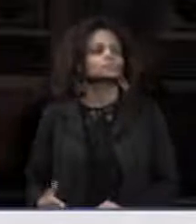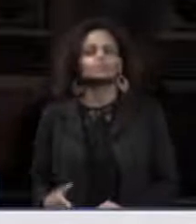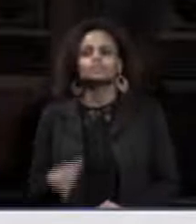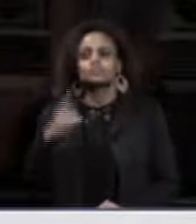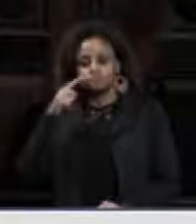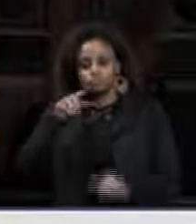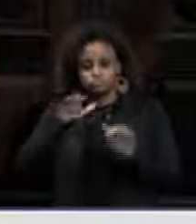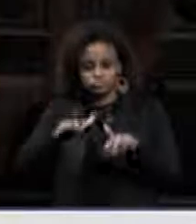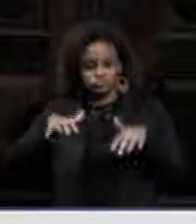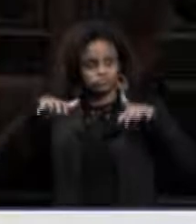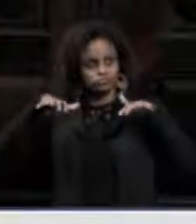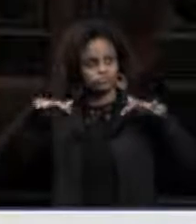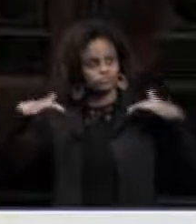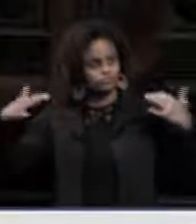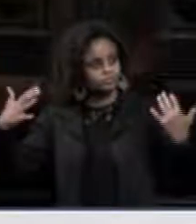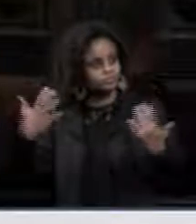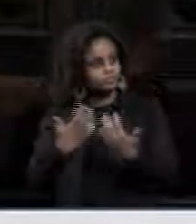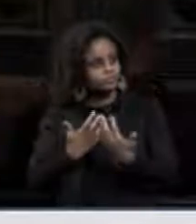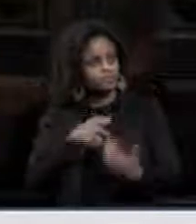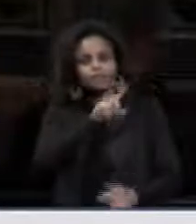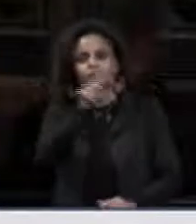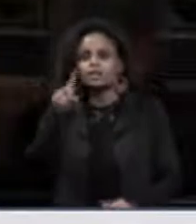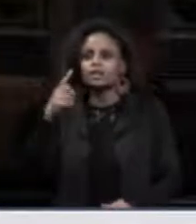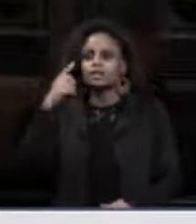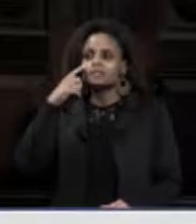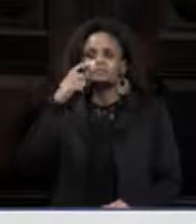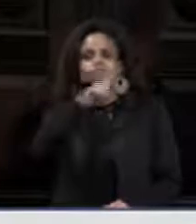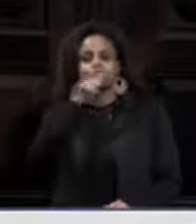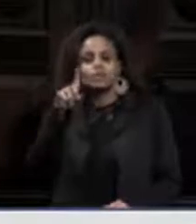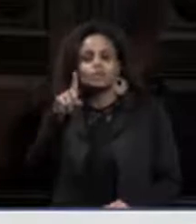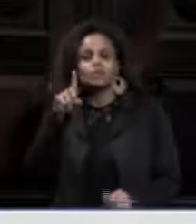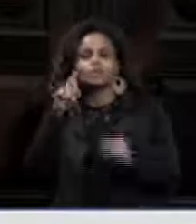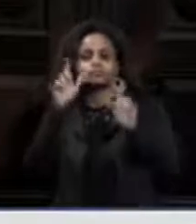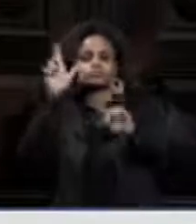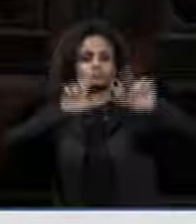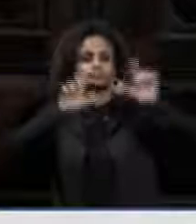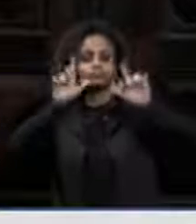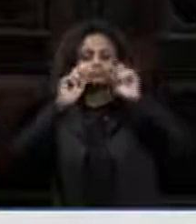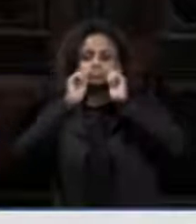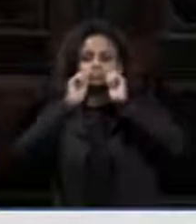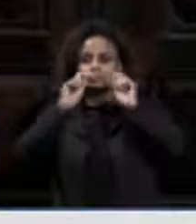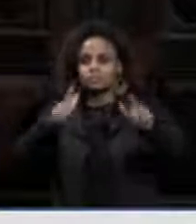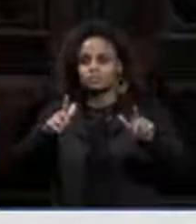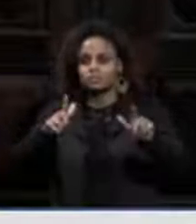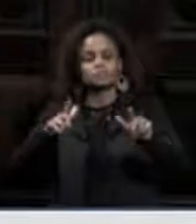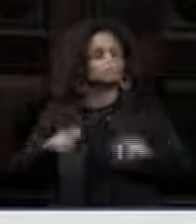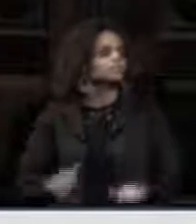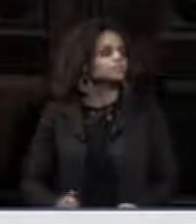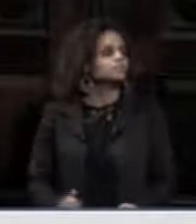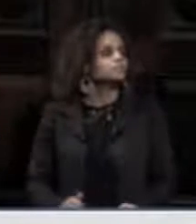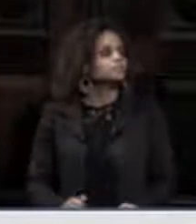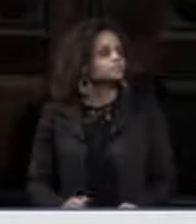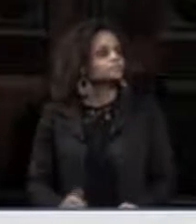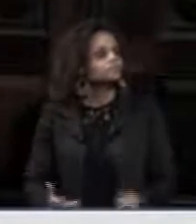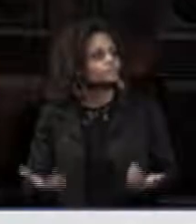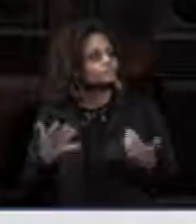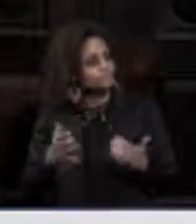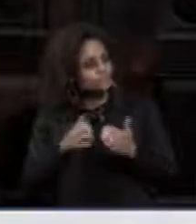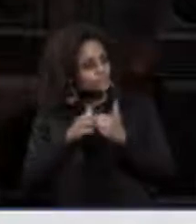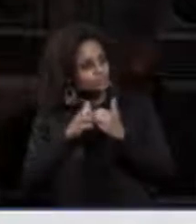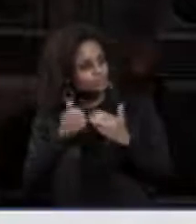galeria, aqueles que nos assistem pela TV Alerj e aqueles que nos acompanham pelas redes sociais. Eu queria